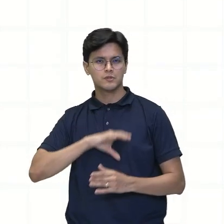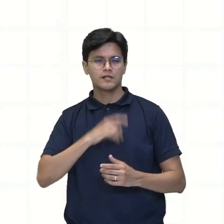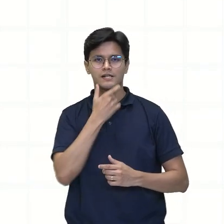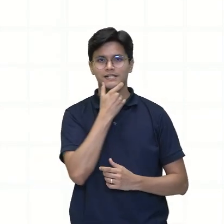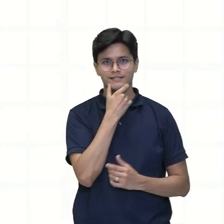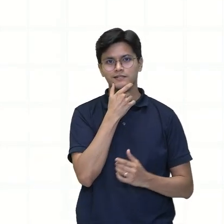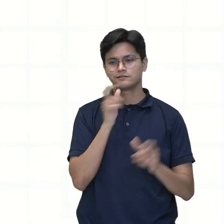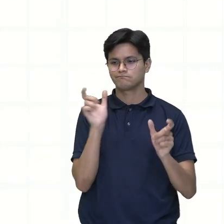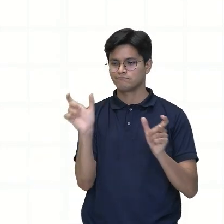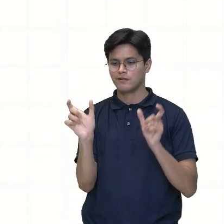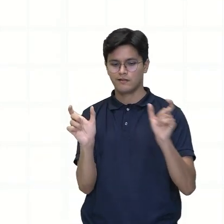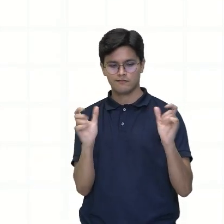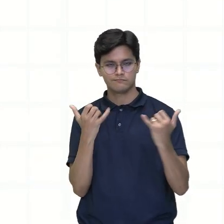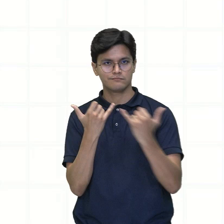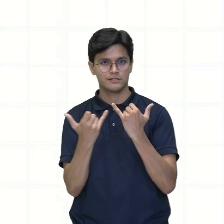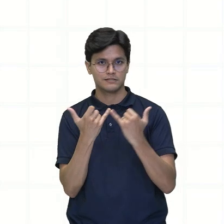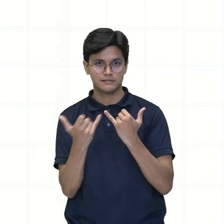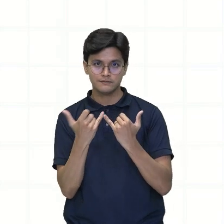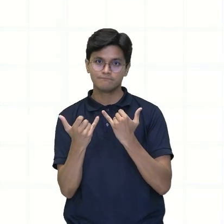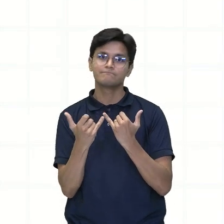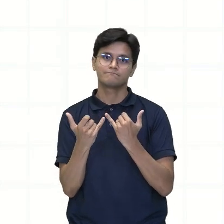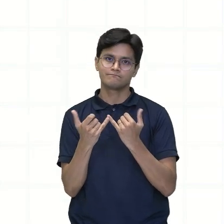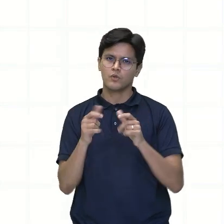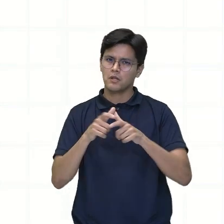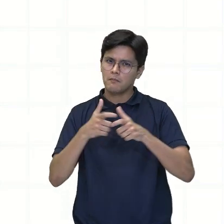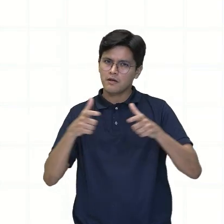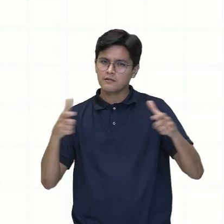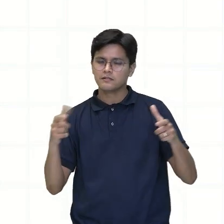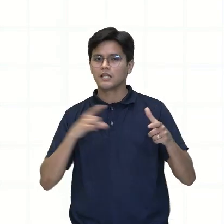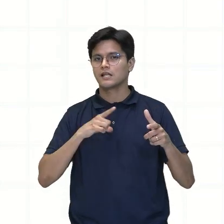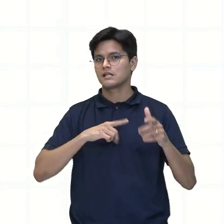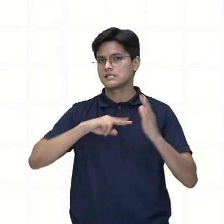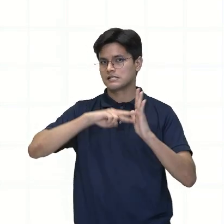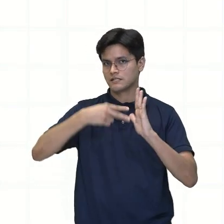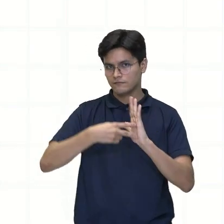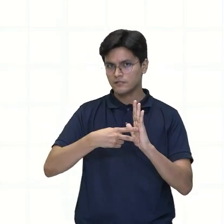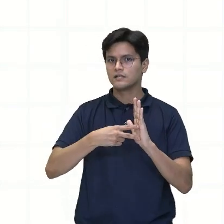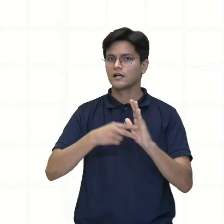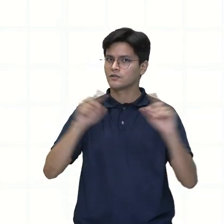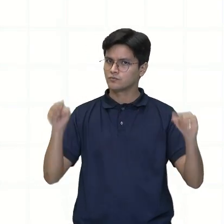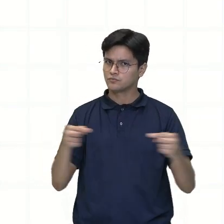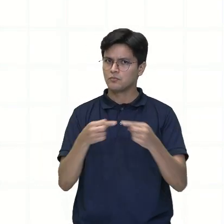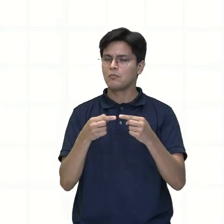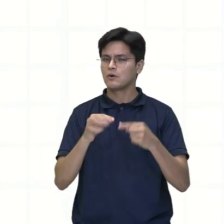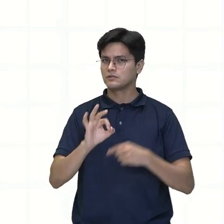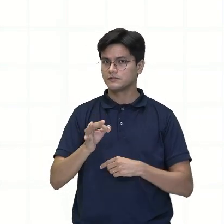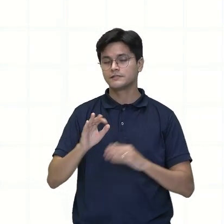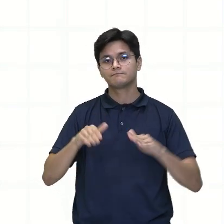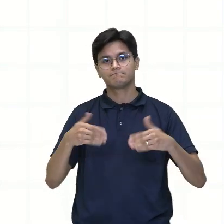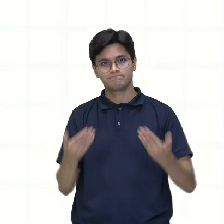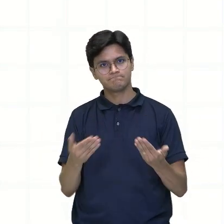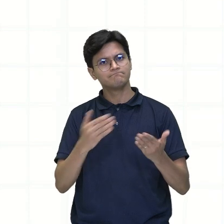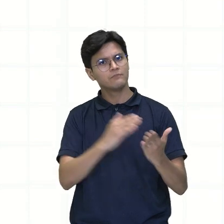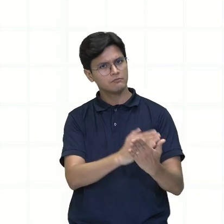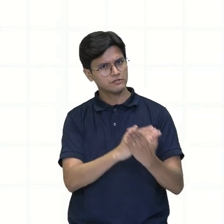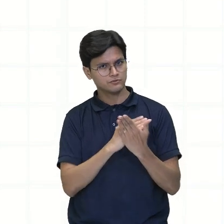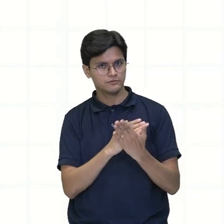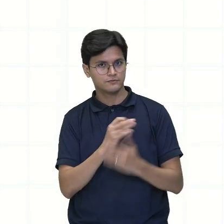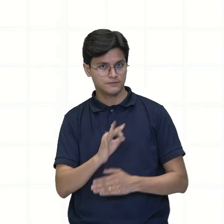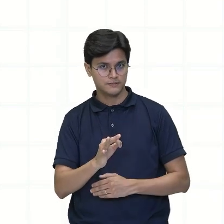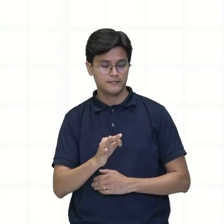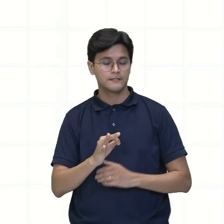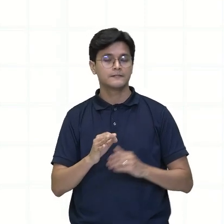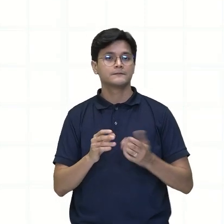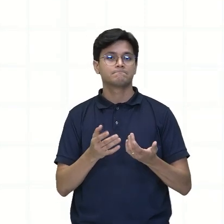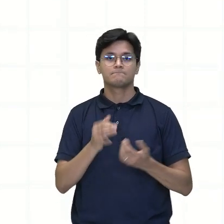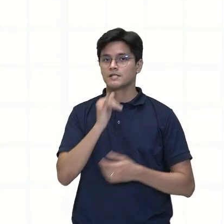maioria das vezes, elas são têm o mesmo significado. Então, elas nos ajudam consideravelmente. Então, quando você